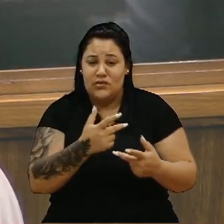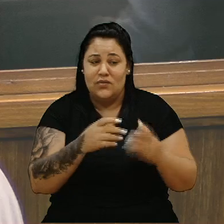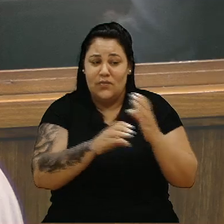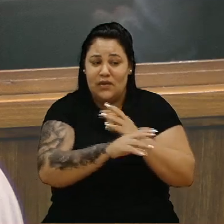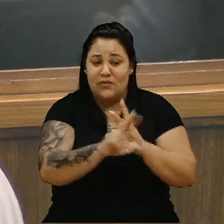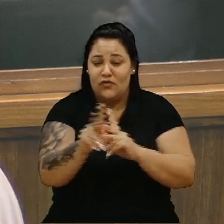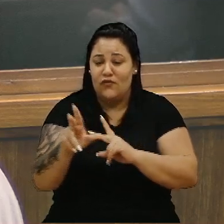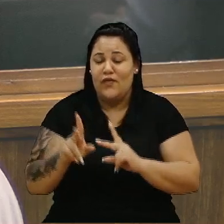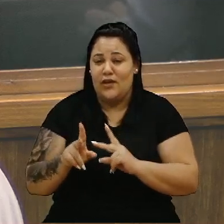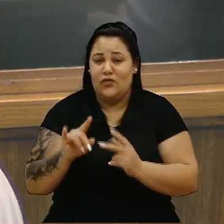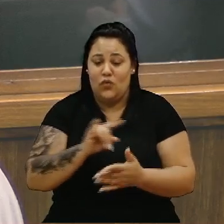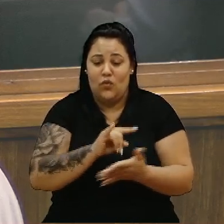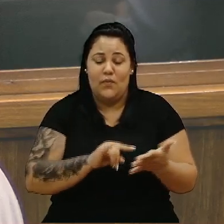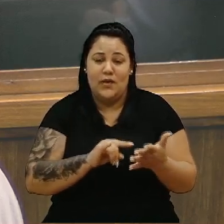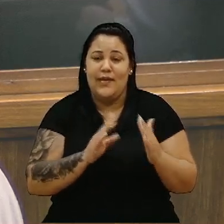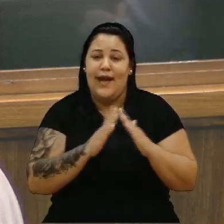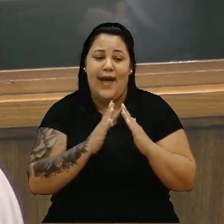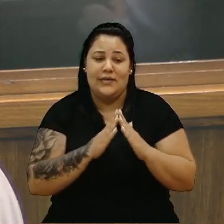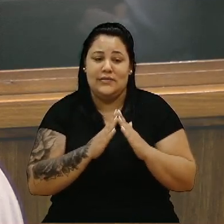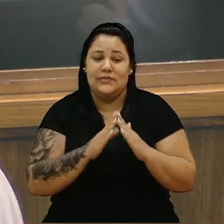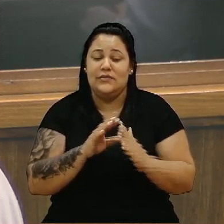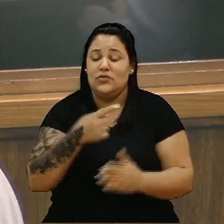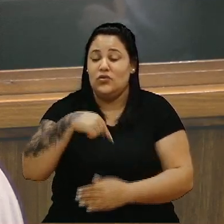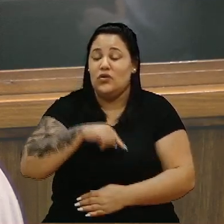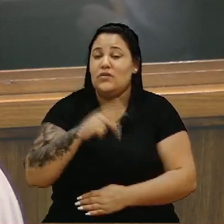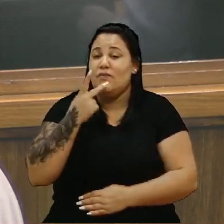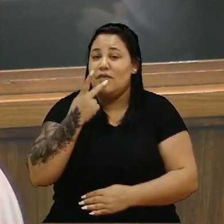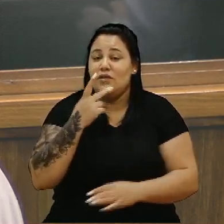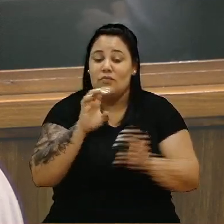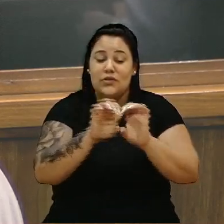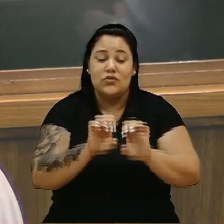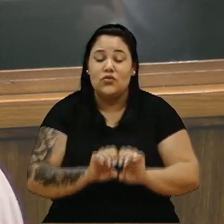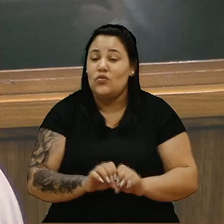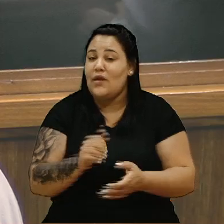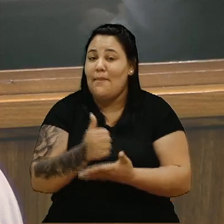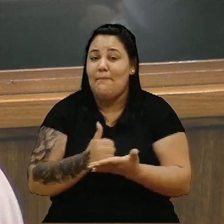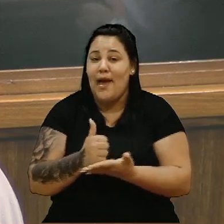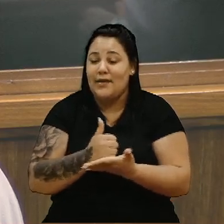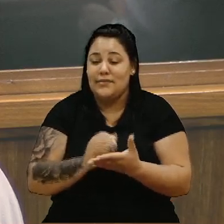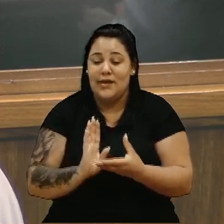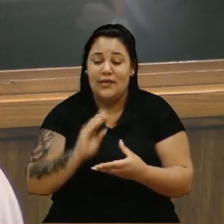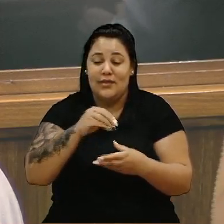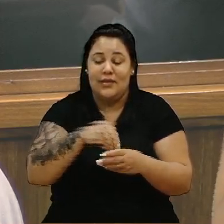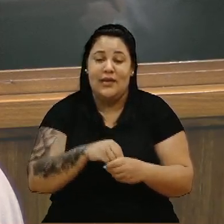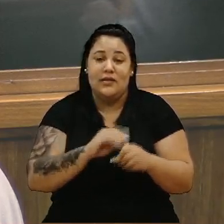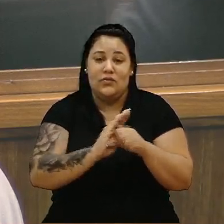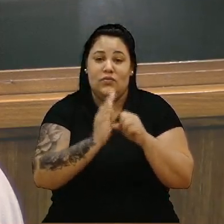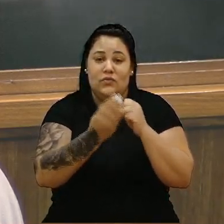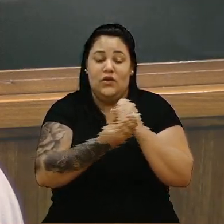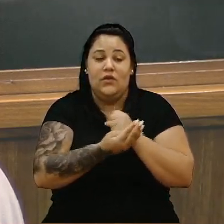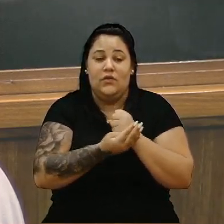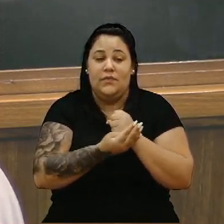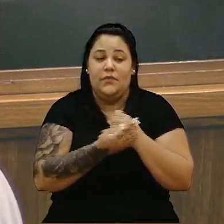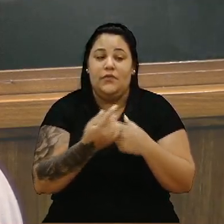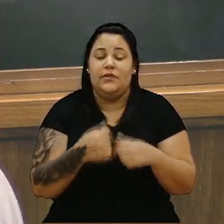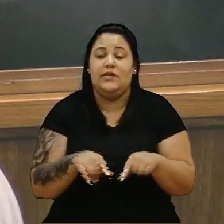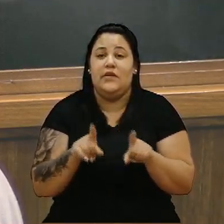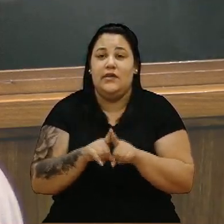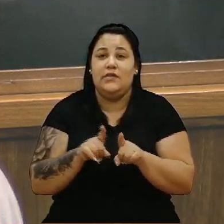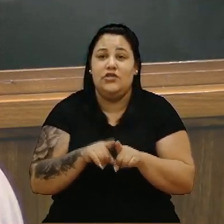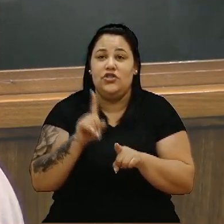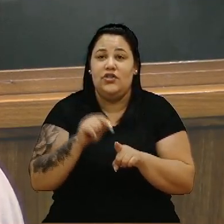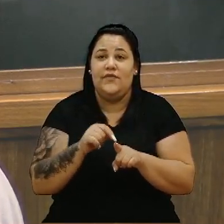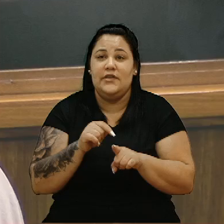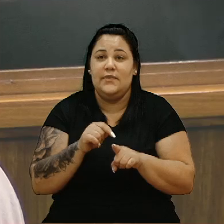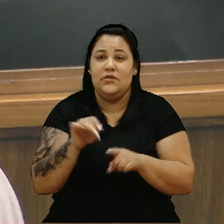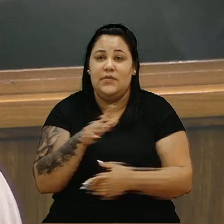sua residência. A gente está falando de uma infraestrutura básica nos nossos bairros. Como muito bem trouxe a vereadora Rose, a